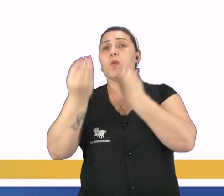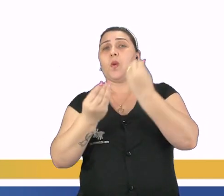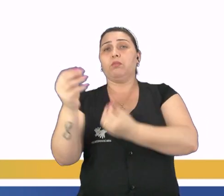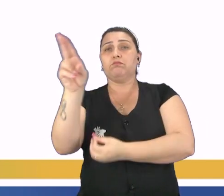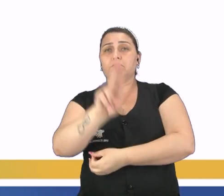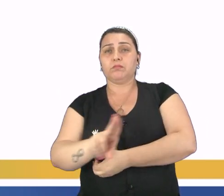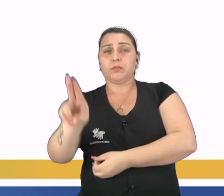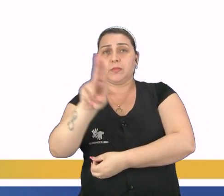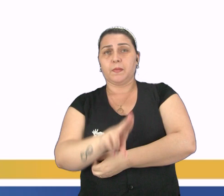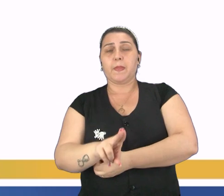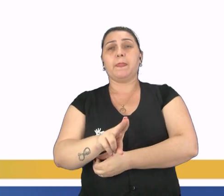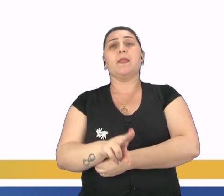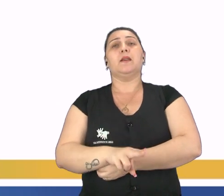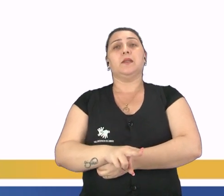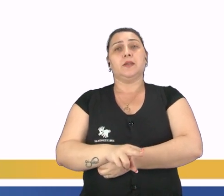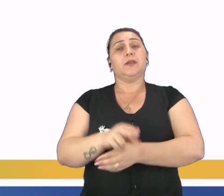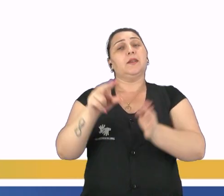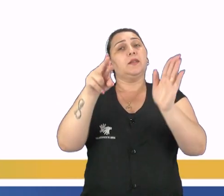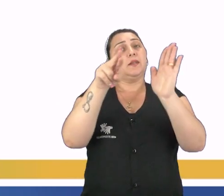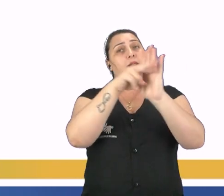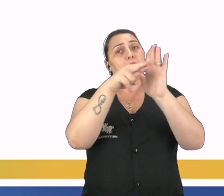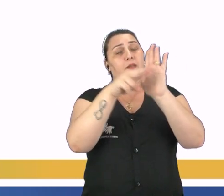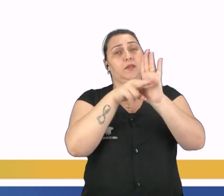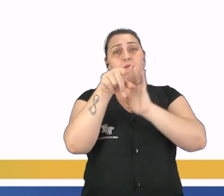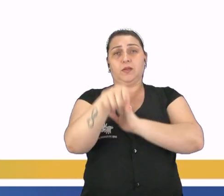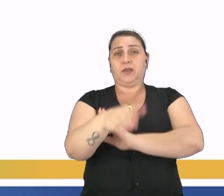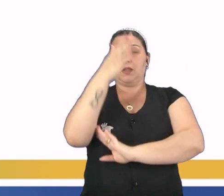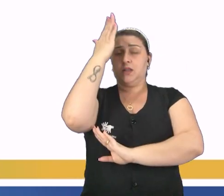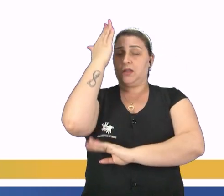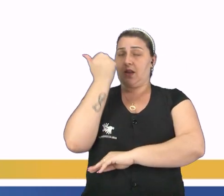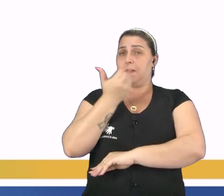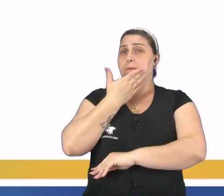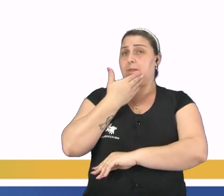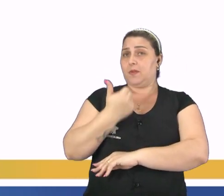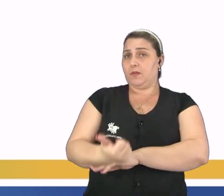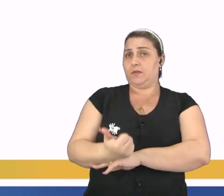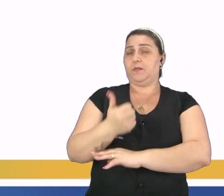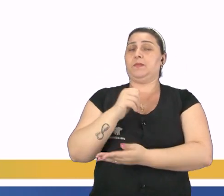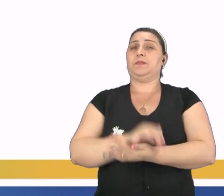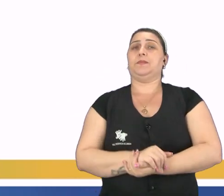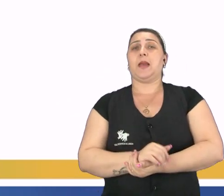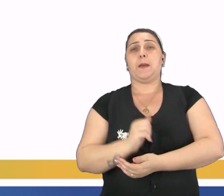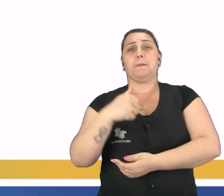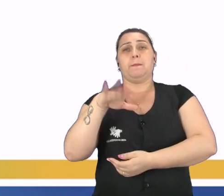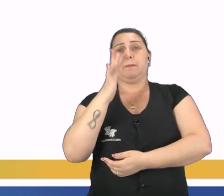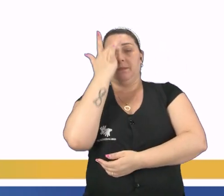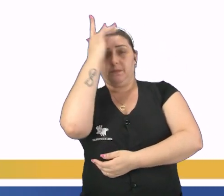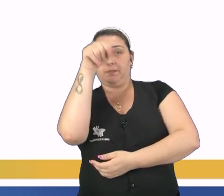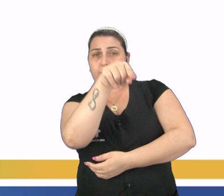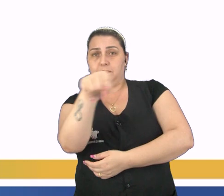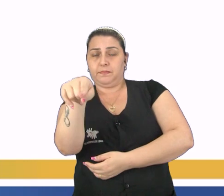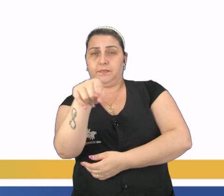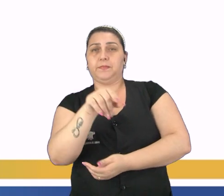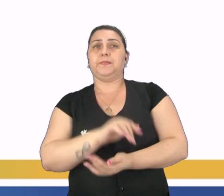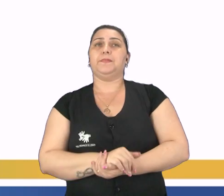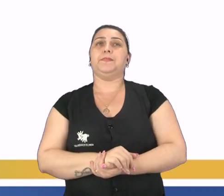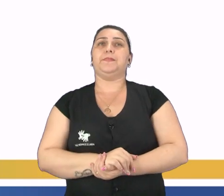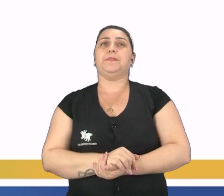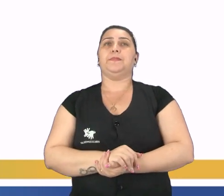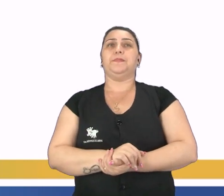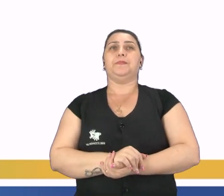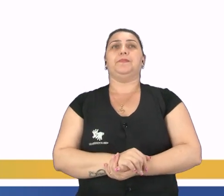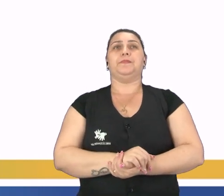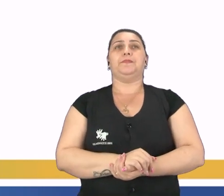usar aquele método, aquela maneira que você se habituar melhor, que você achar que é mais fácil, que é melhor para você.